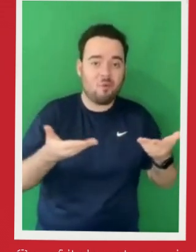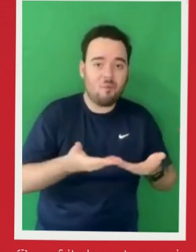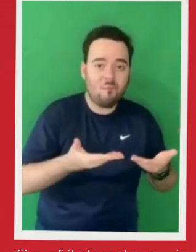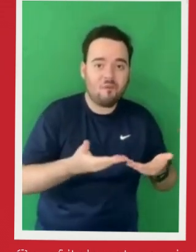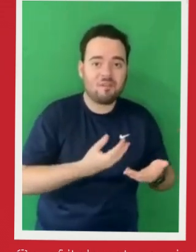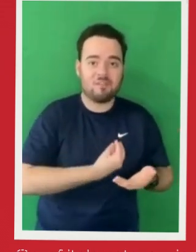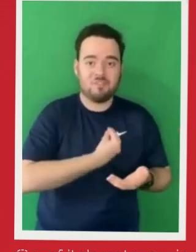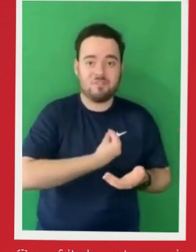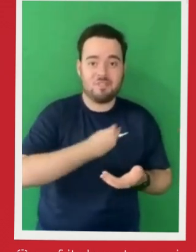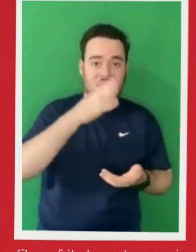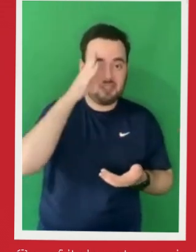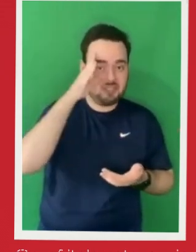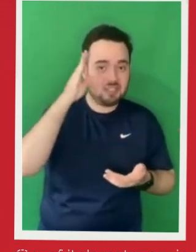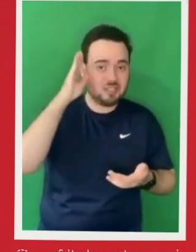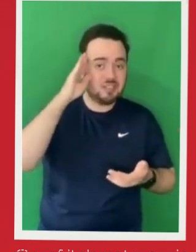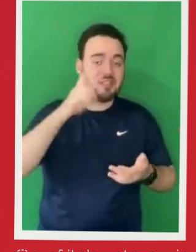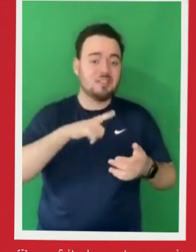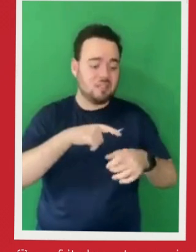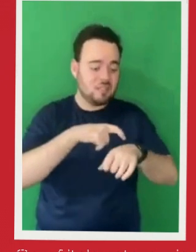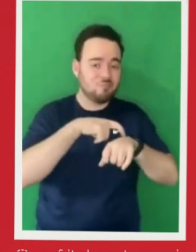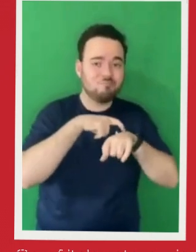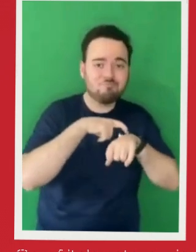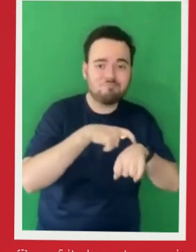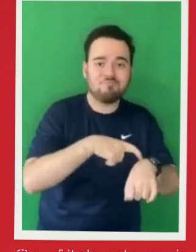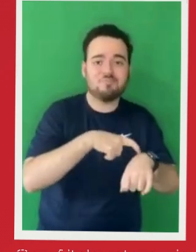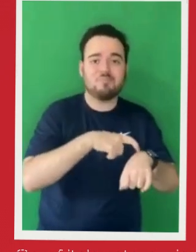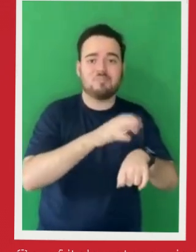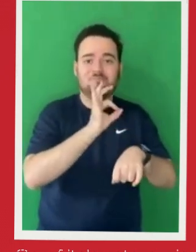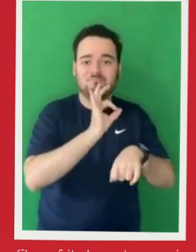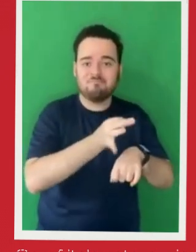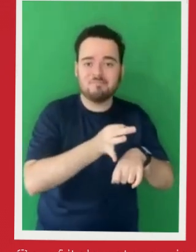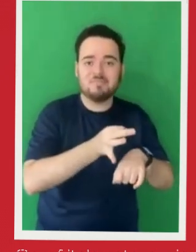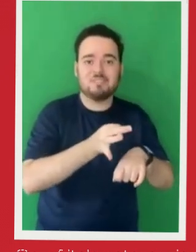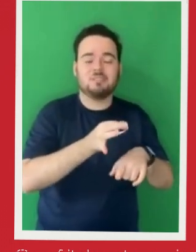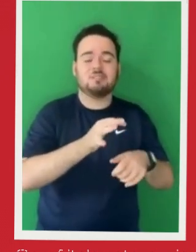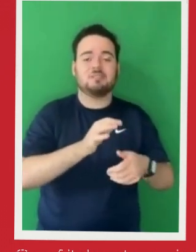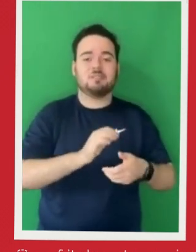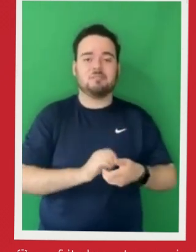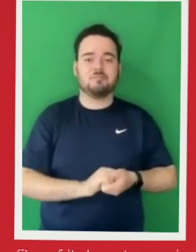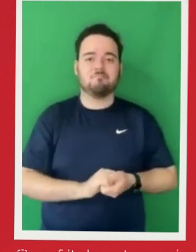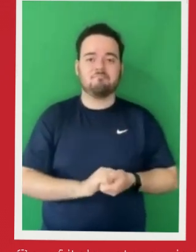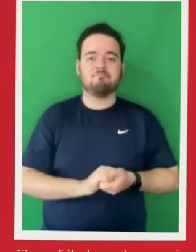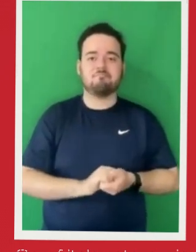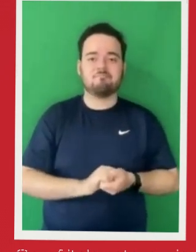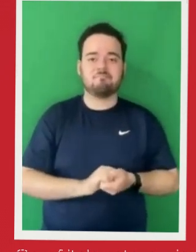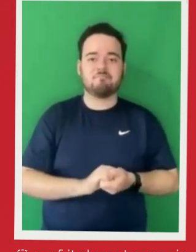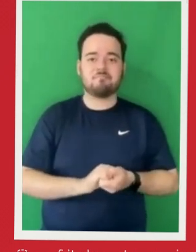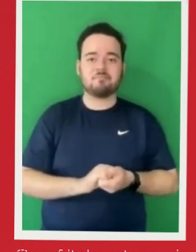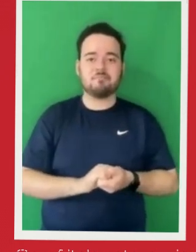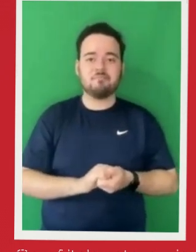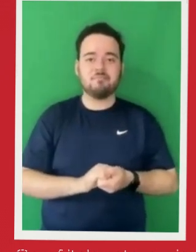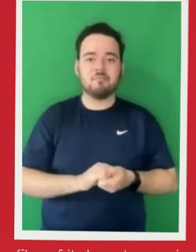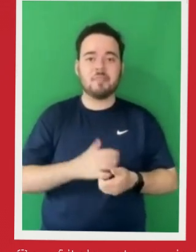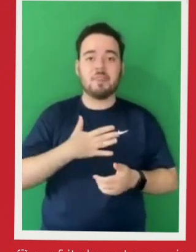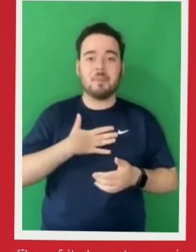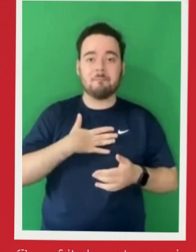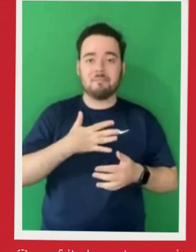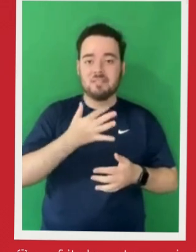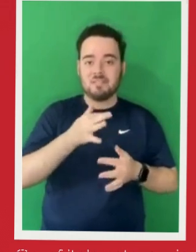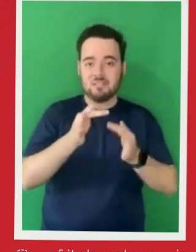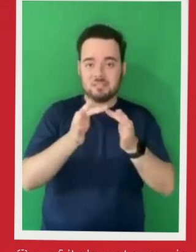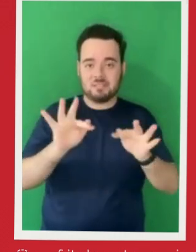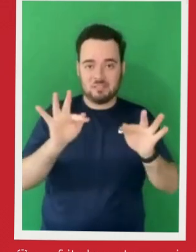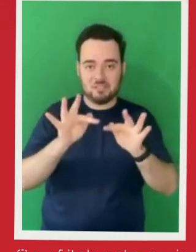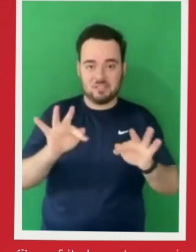preciso, neste mundo de que temos prazos, calendários e deveres, fazer uma curadoria do que ler. Então, a